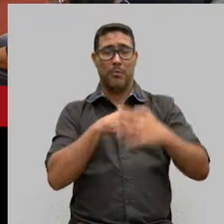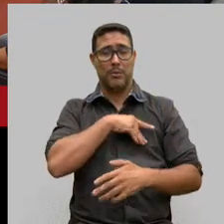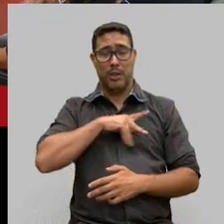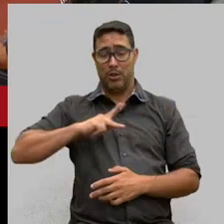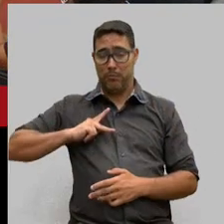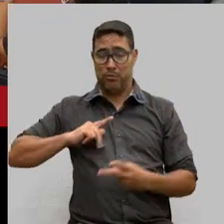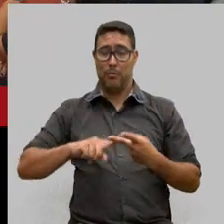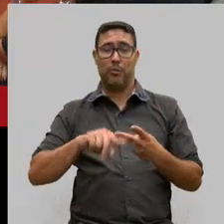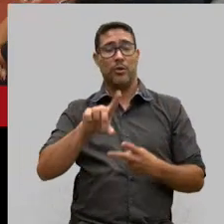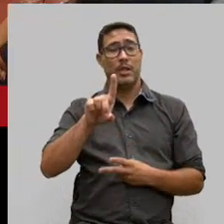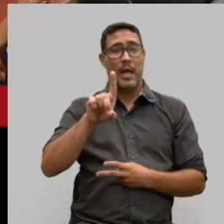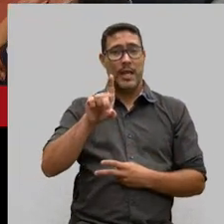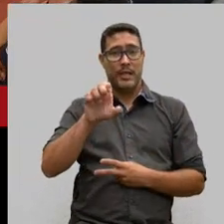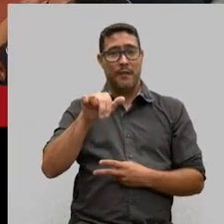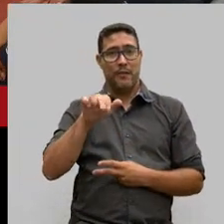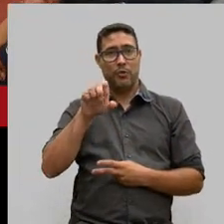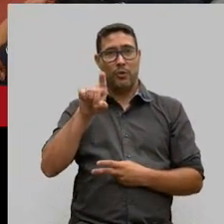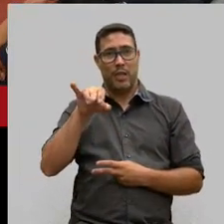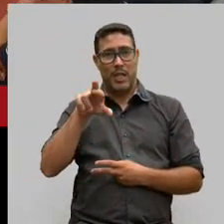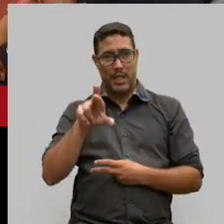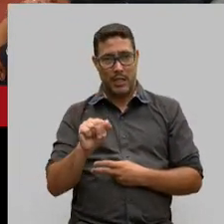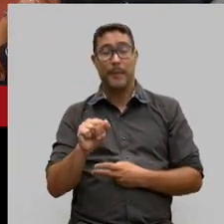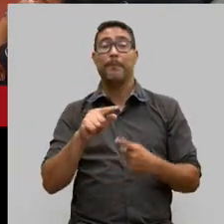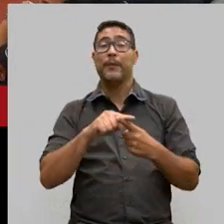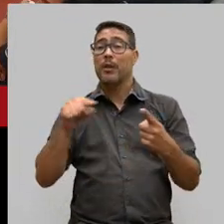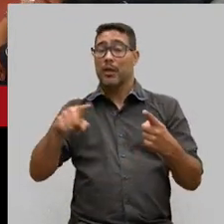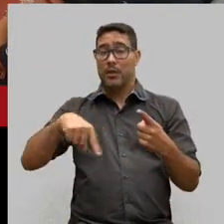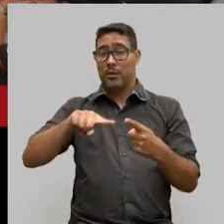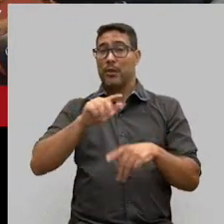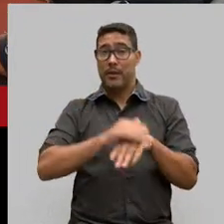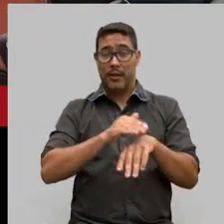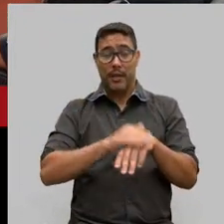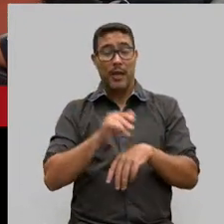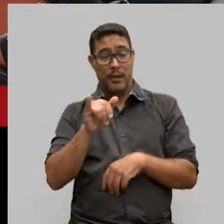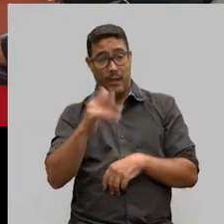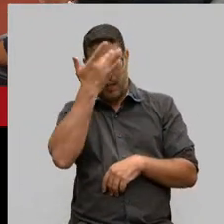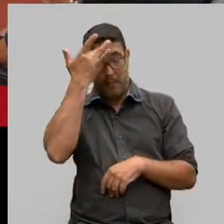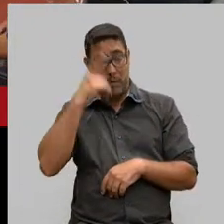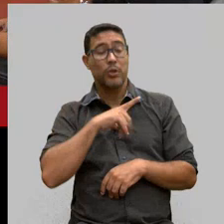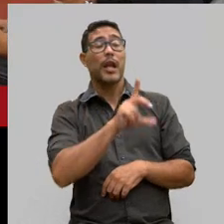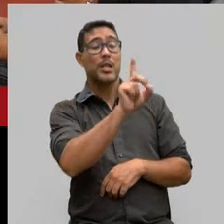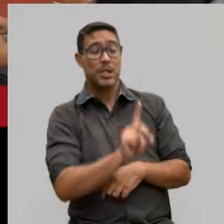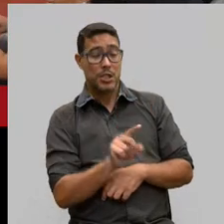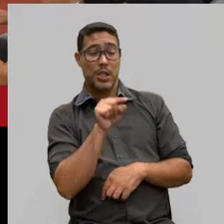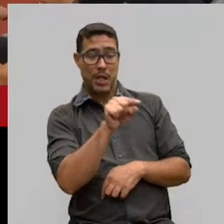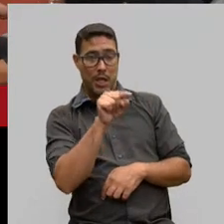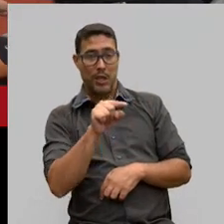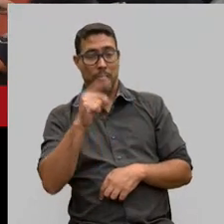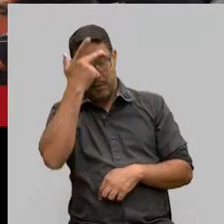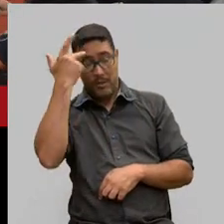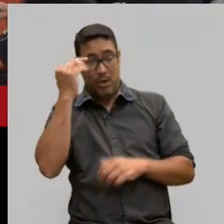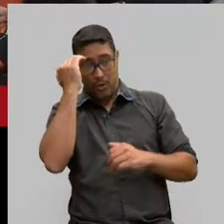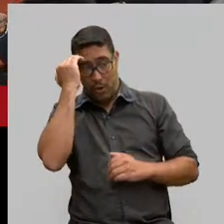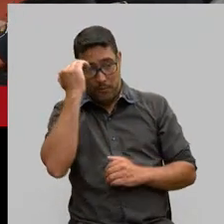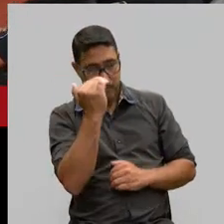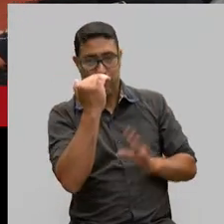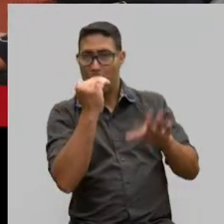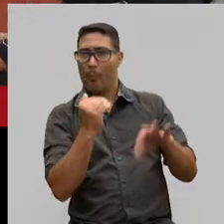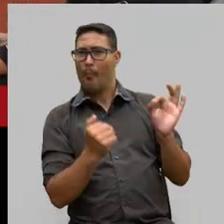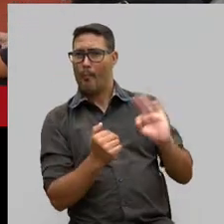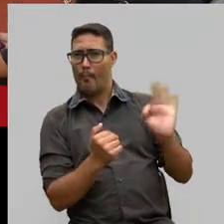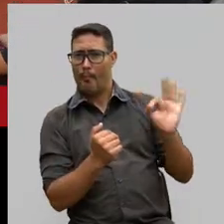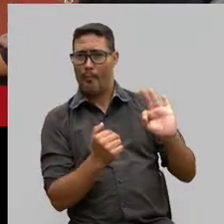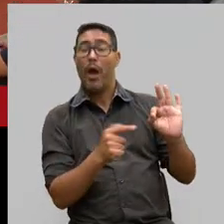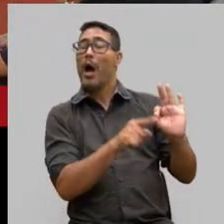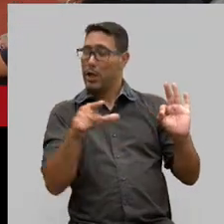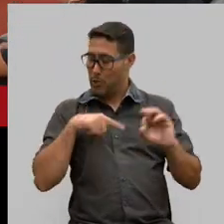defensoria são instituições que quando o direito ele não é respeitado quando o direito ele é violado são instituições que a gente pode